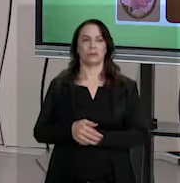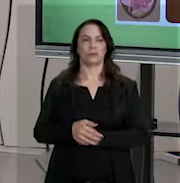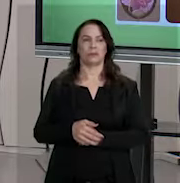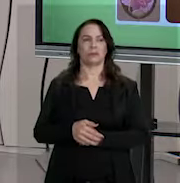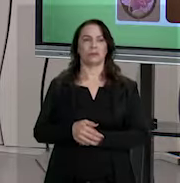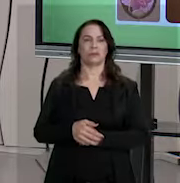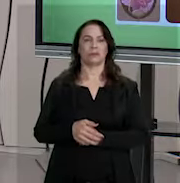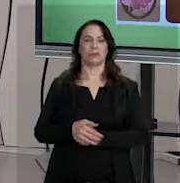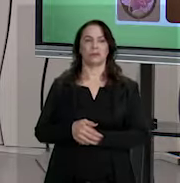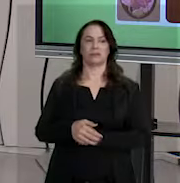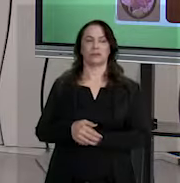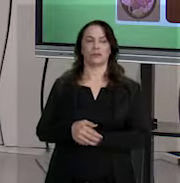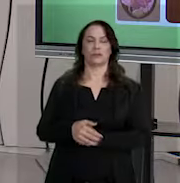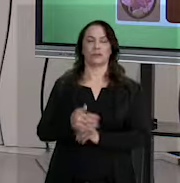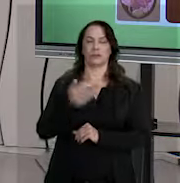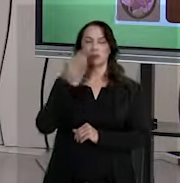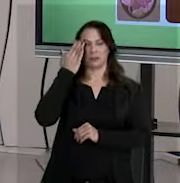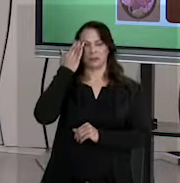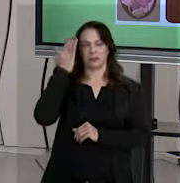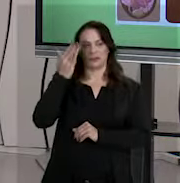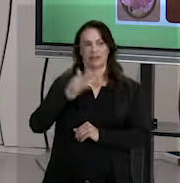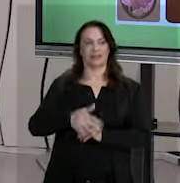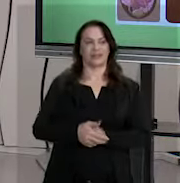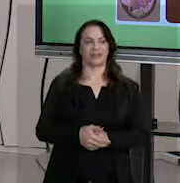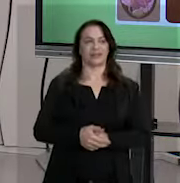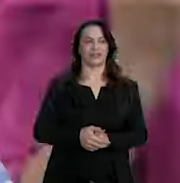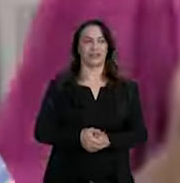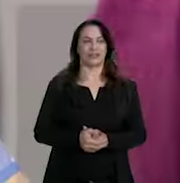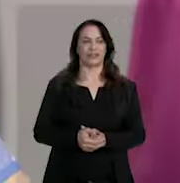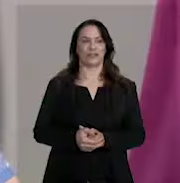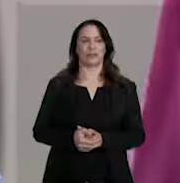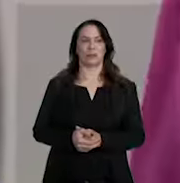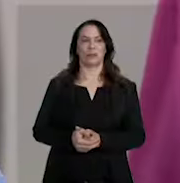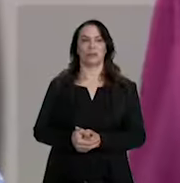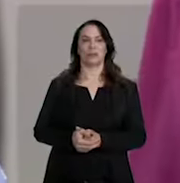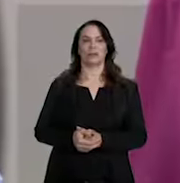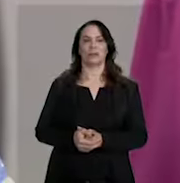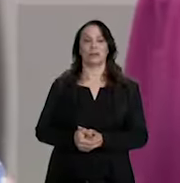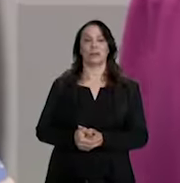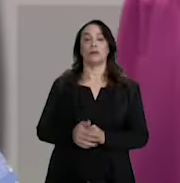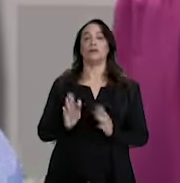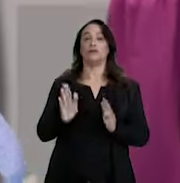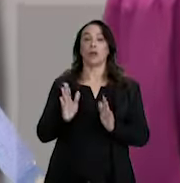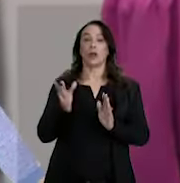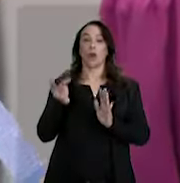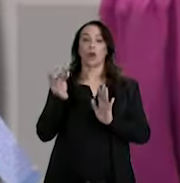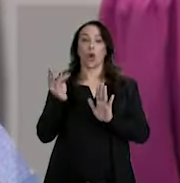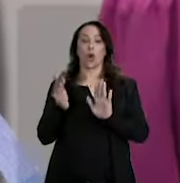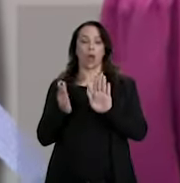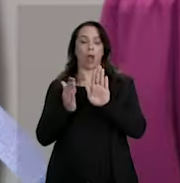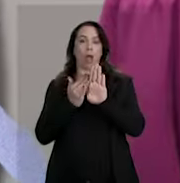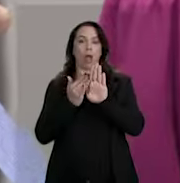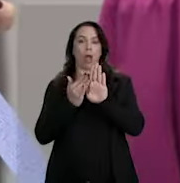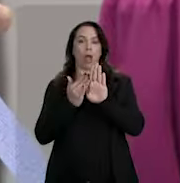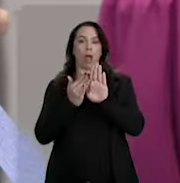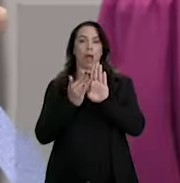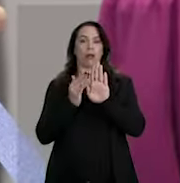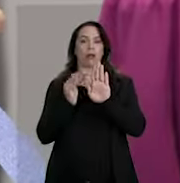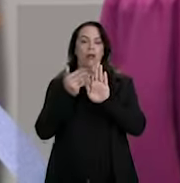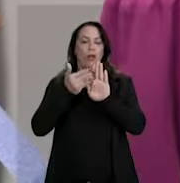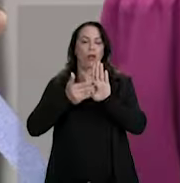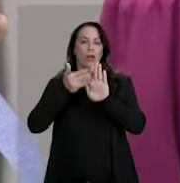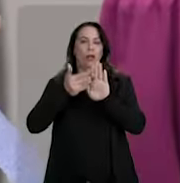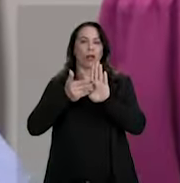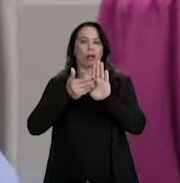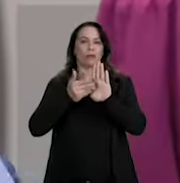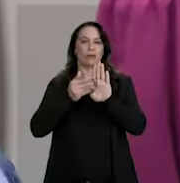Aqui. Desculpa, obrigada. Imagina. E a gente vai colar só deste lado aqui. Assim, para você ver,